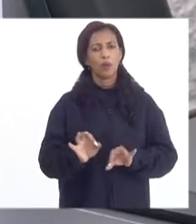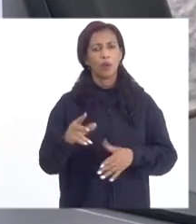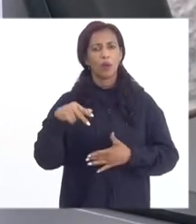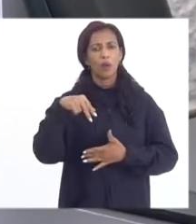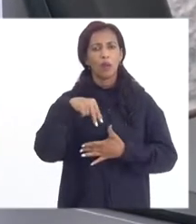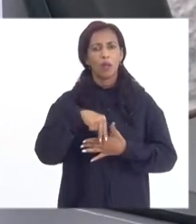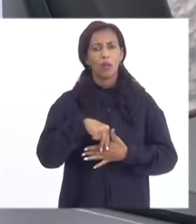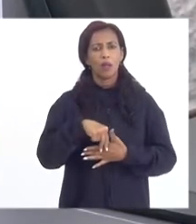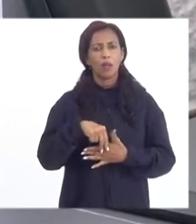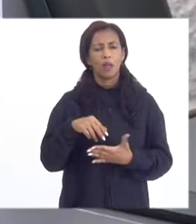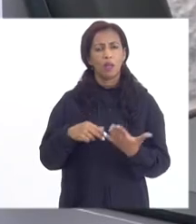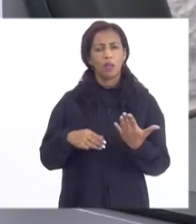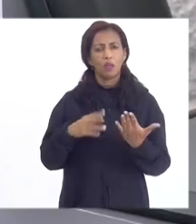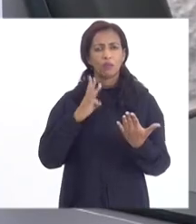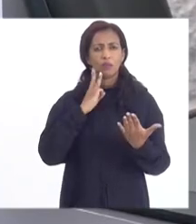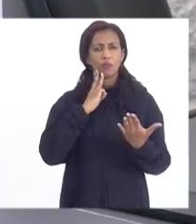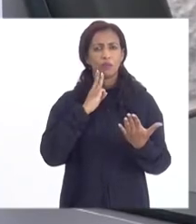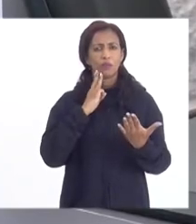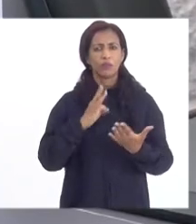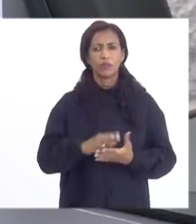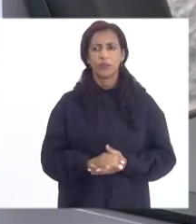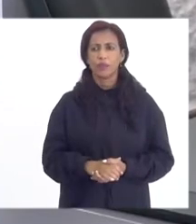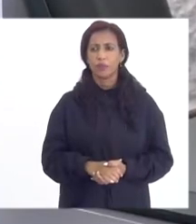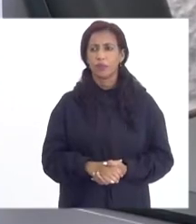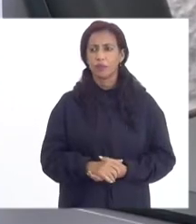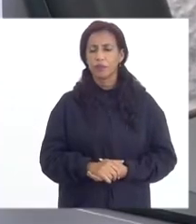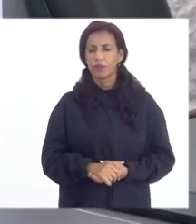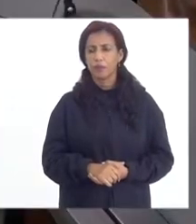anexado é de Vossa Excelência, deputado Valdec.